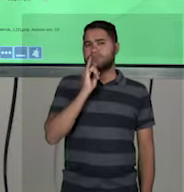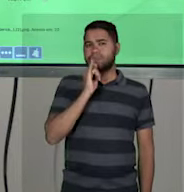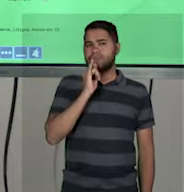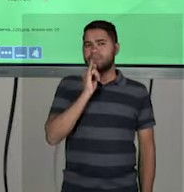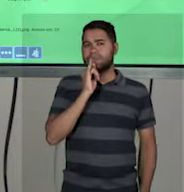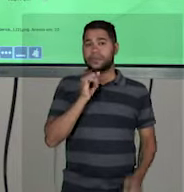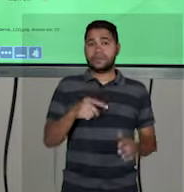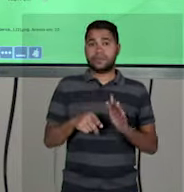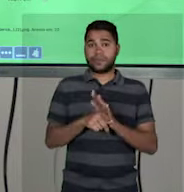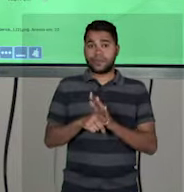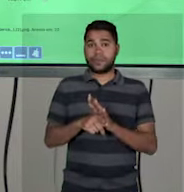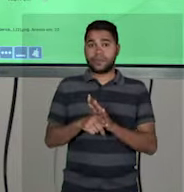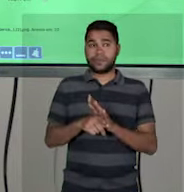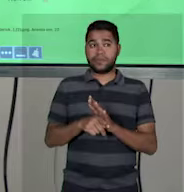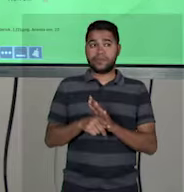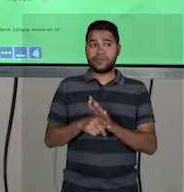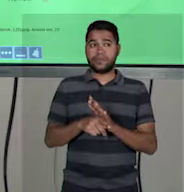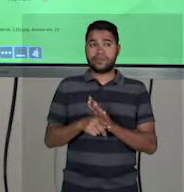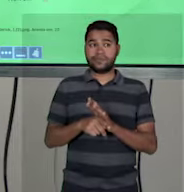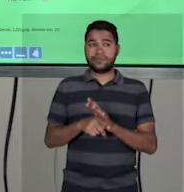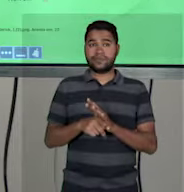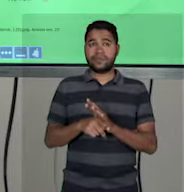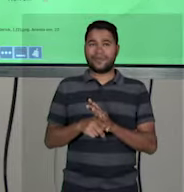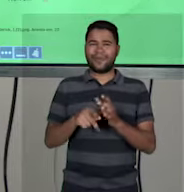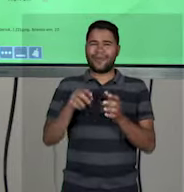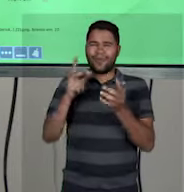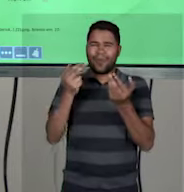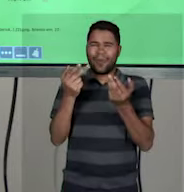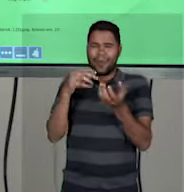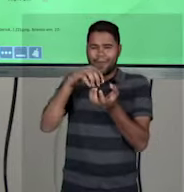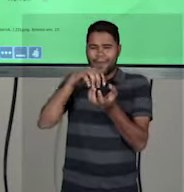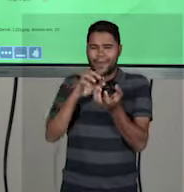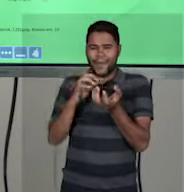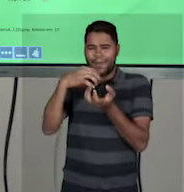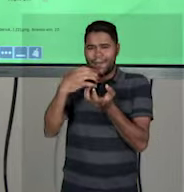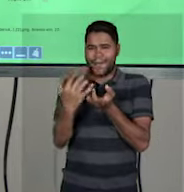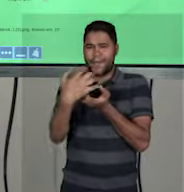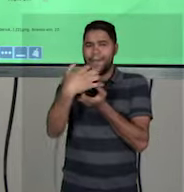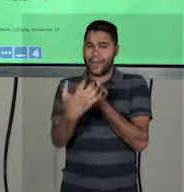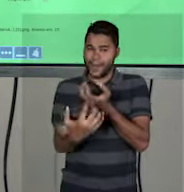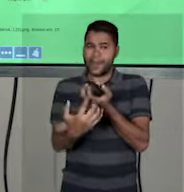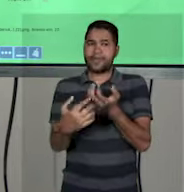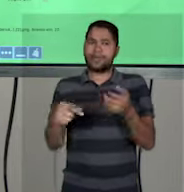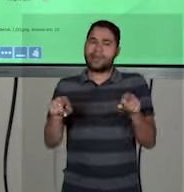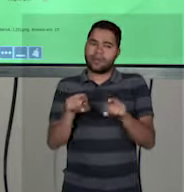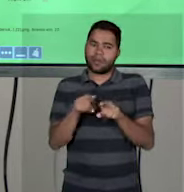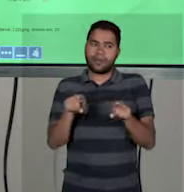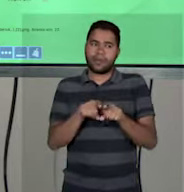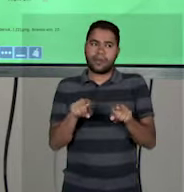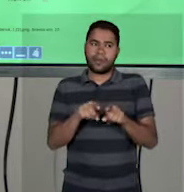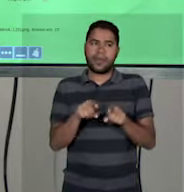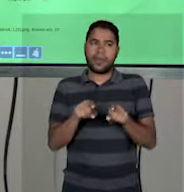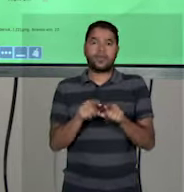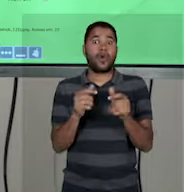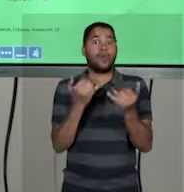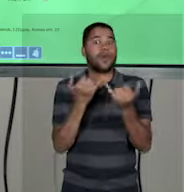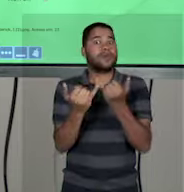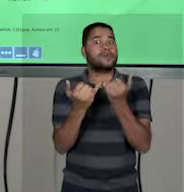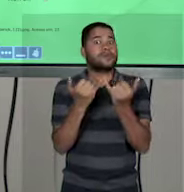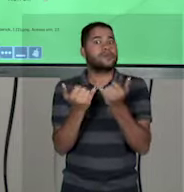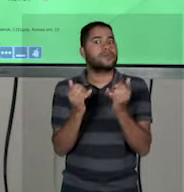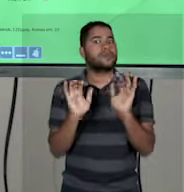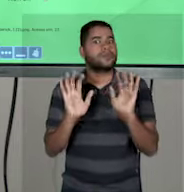gomo da mexerica vão formar, então, pra gente uma assimilação, tá,